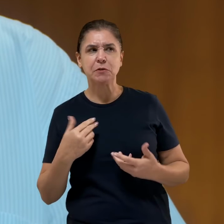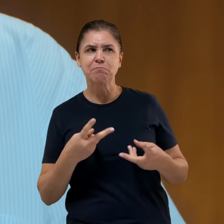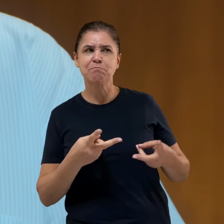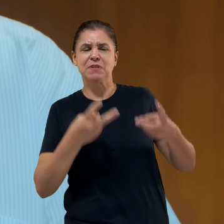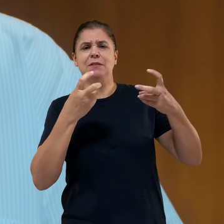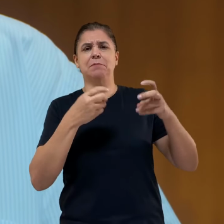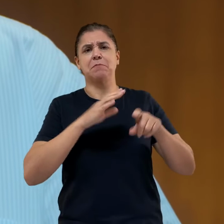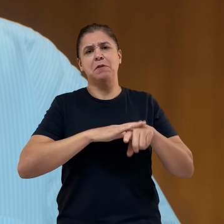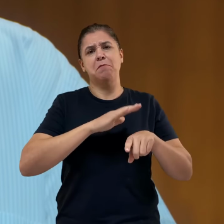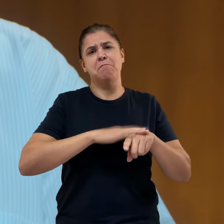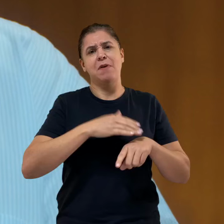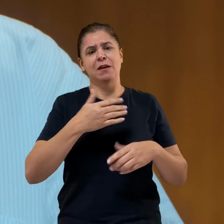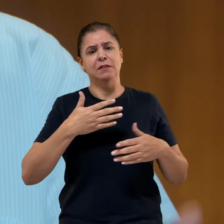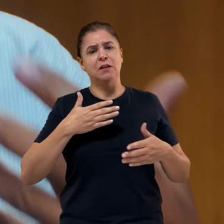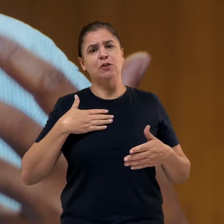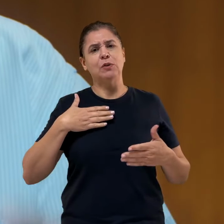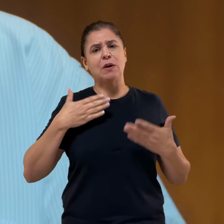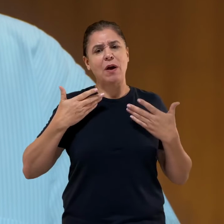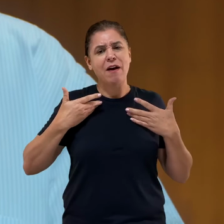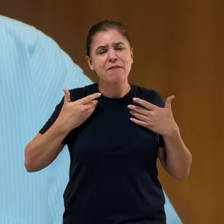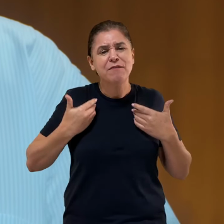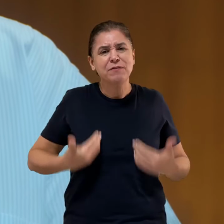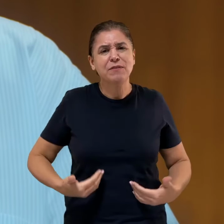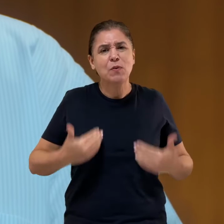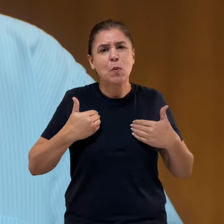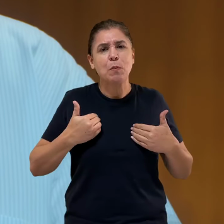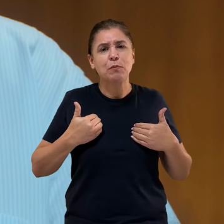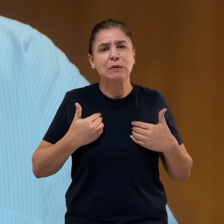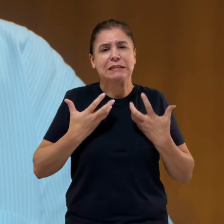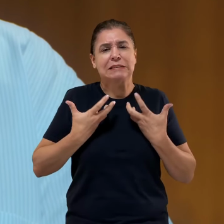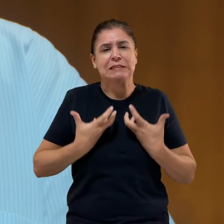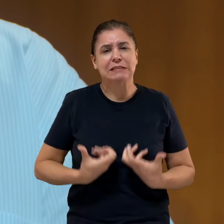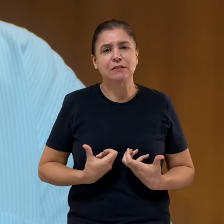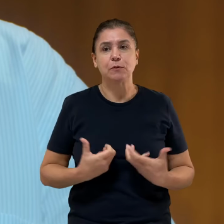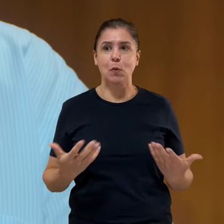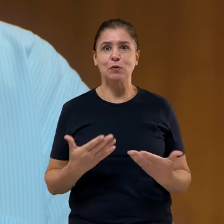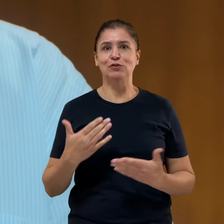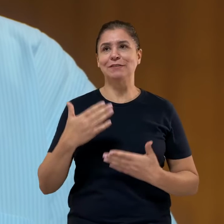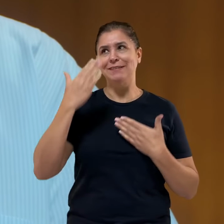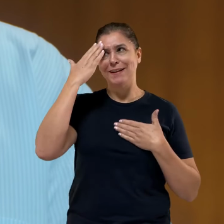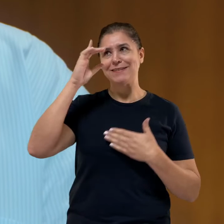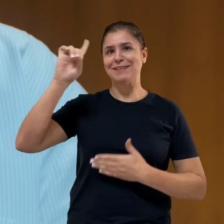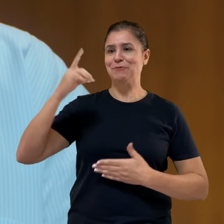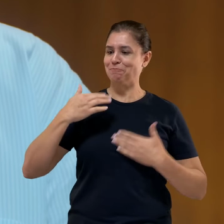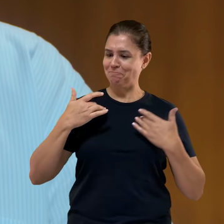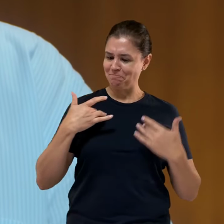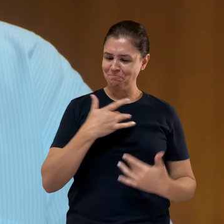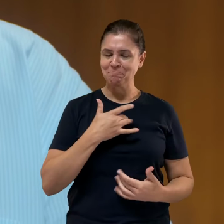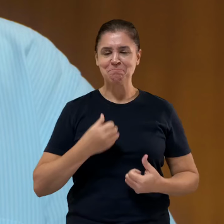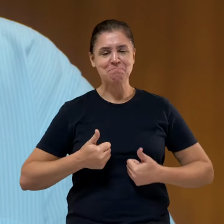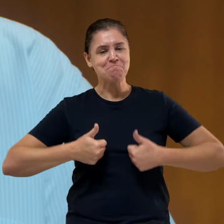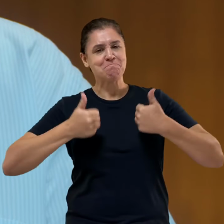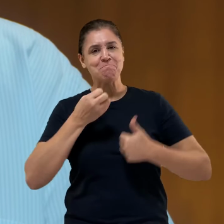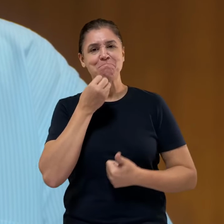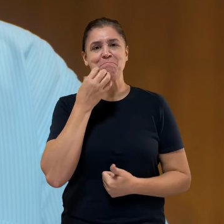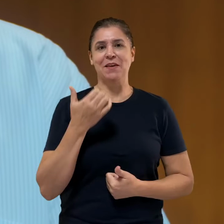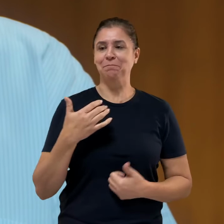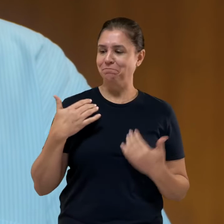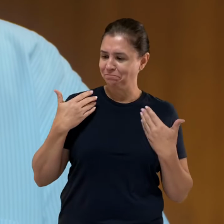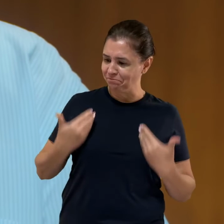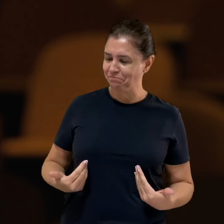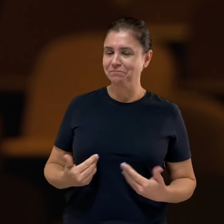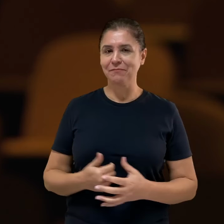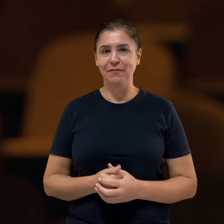notava muito mais o desgaste físico da pessoa. Hoje não. Graças a Deus nós estamos bem com 60 anos.